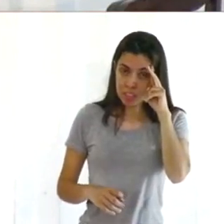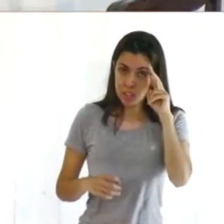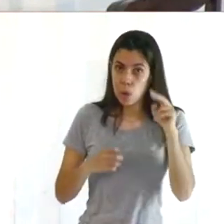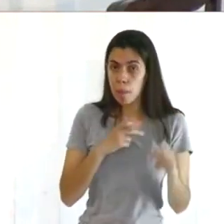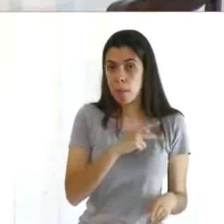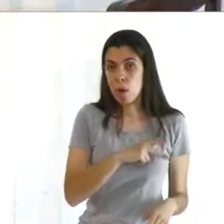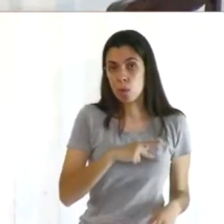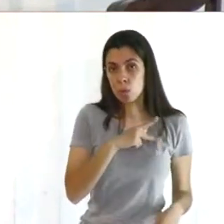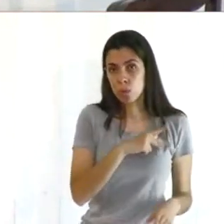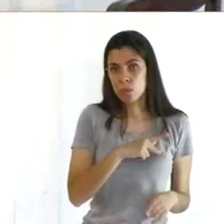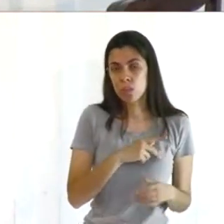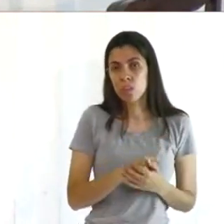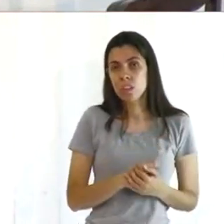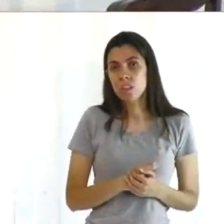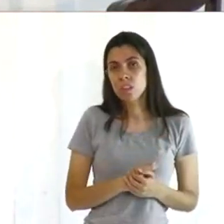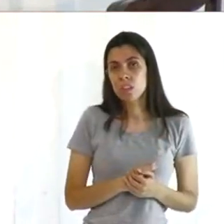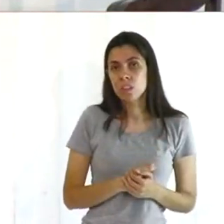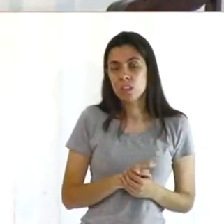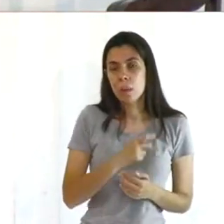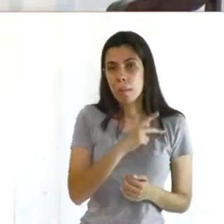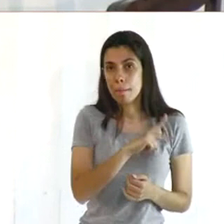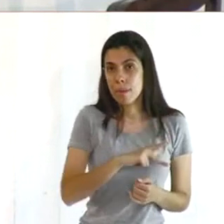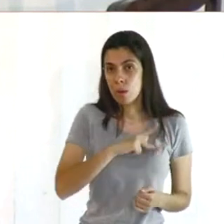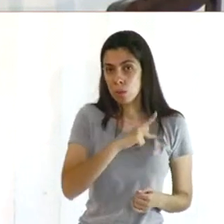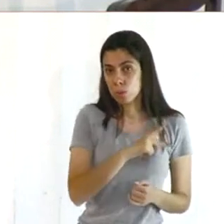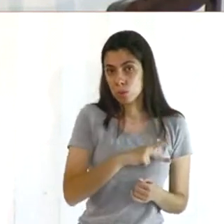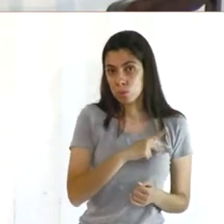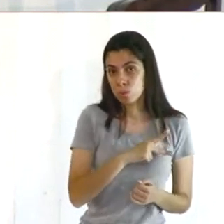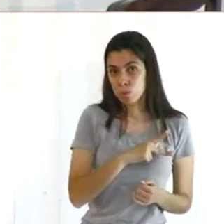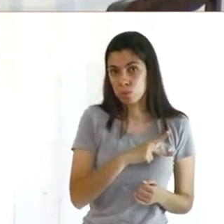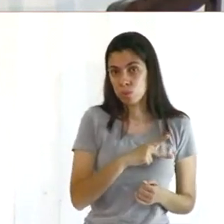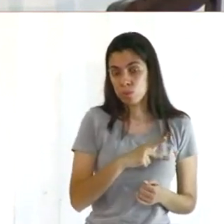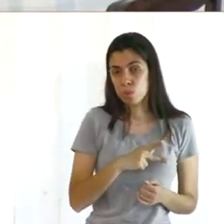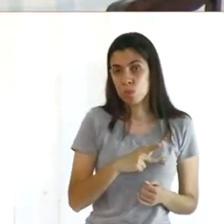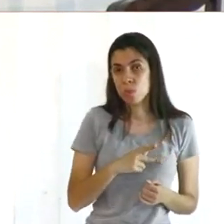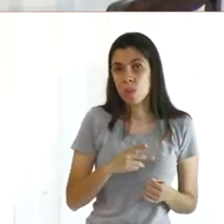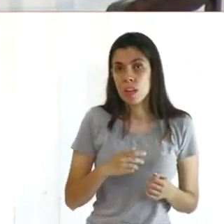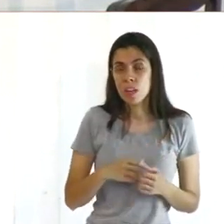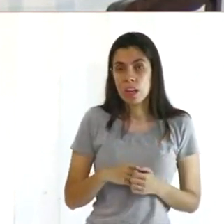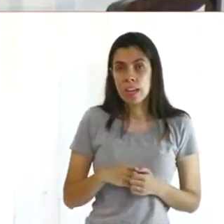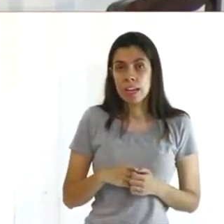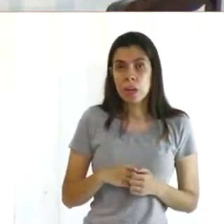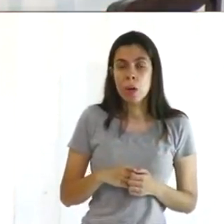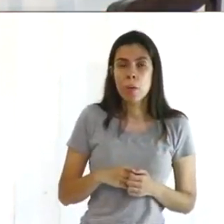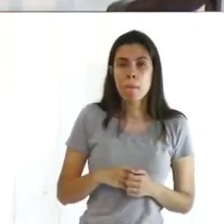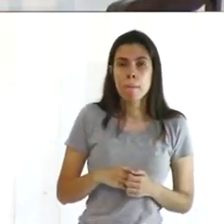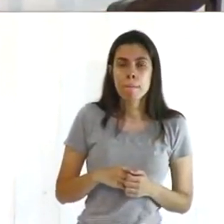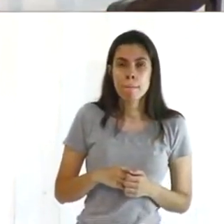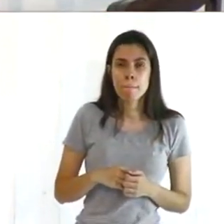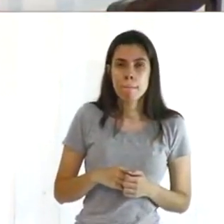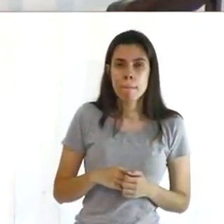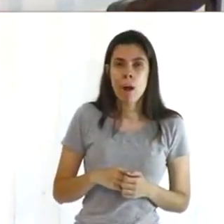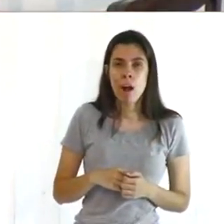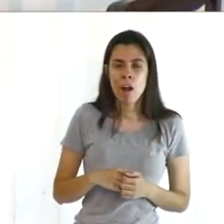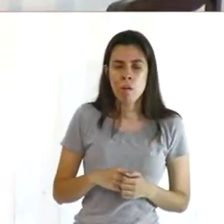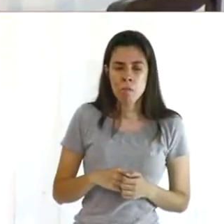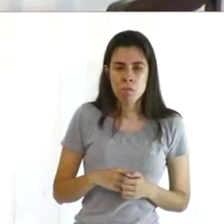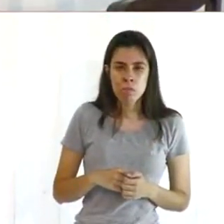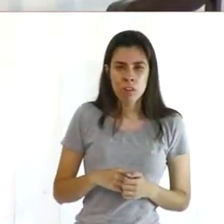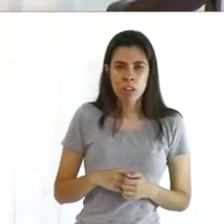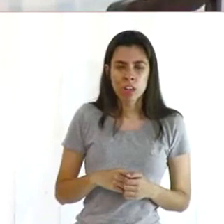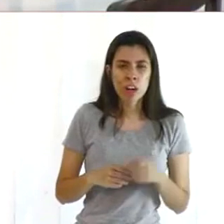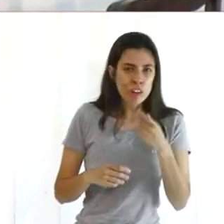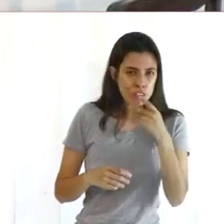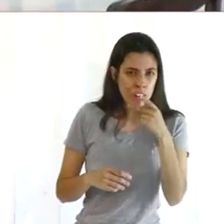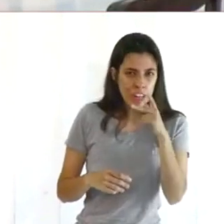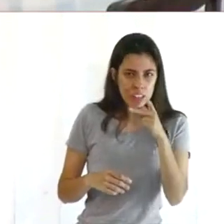segunda carta aos Coríntios, ele é constrangido a contar uma experiência que ele teve. No primeiro momento, Paulo oculta o seu nome e ele diz: eu conheço